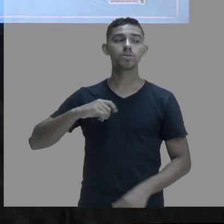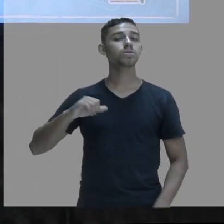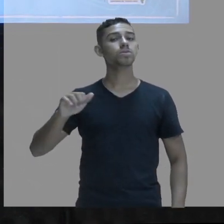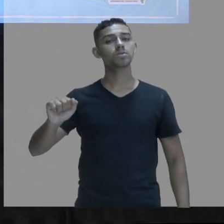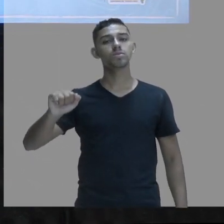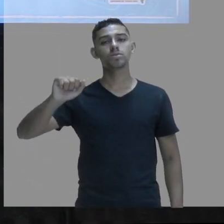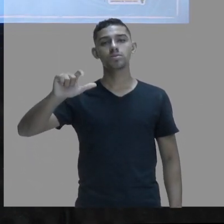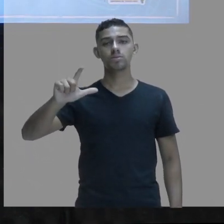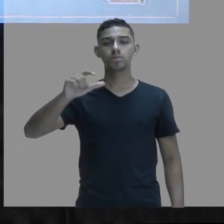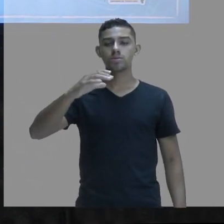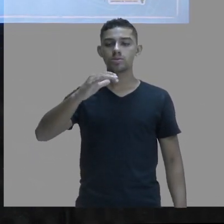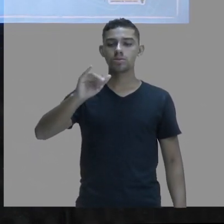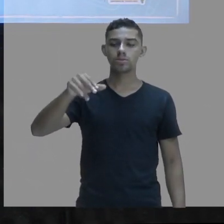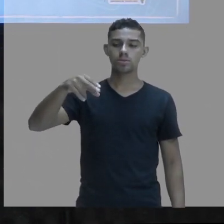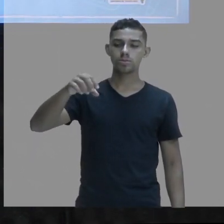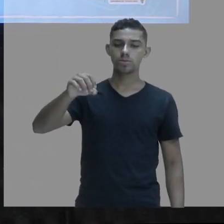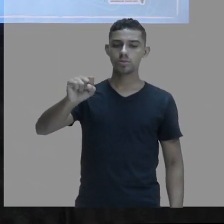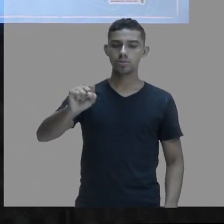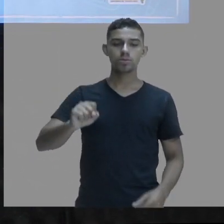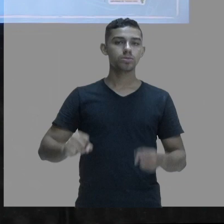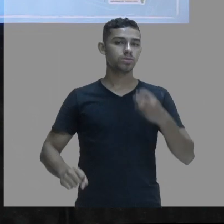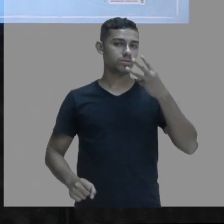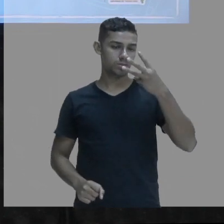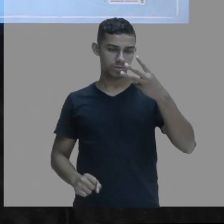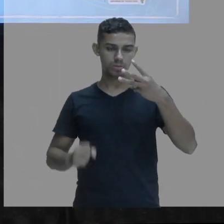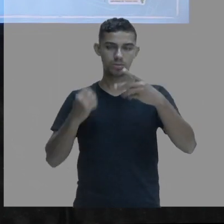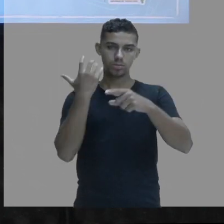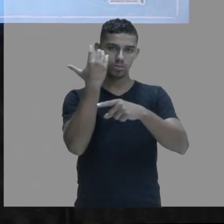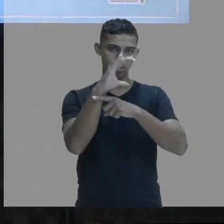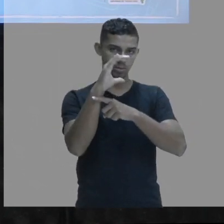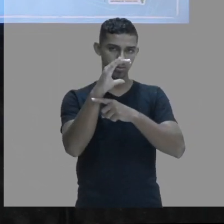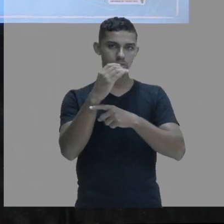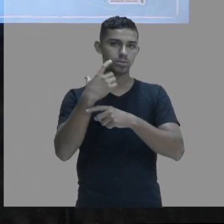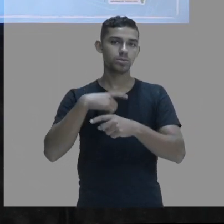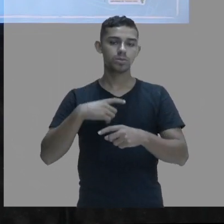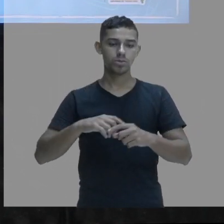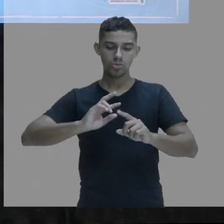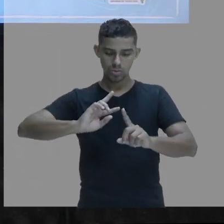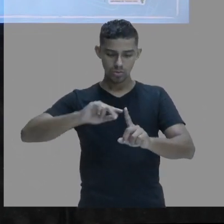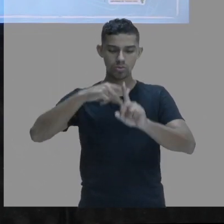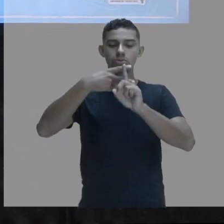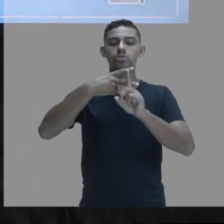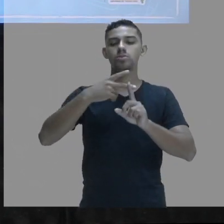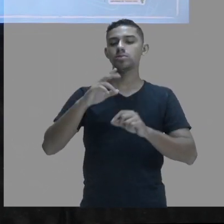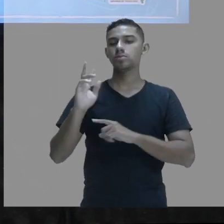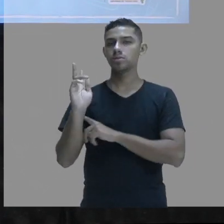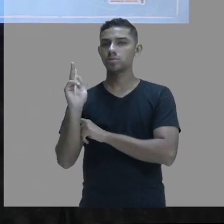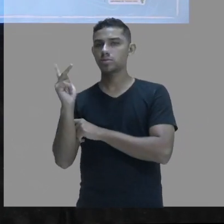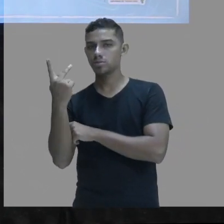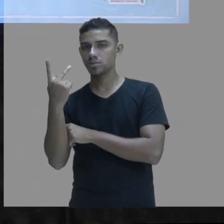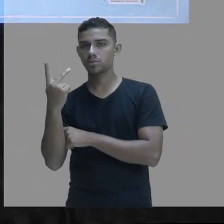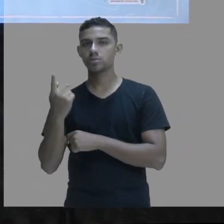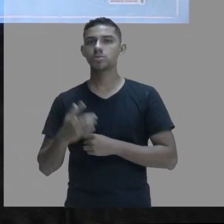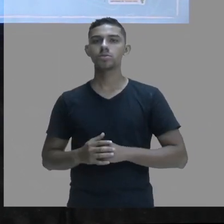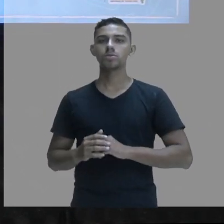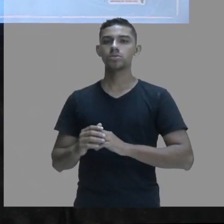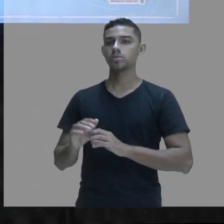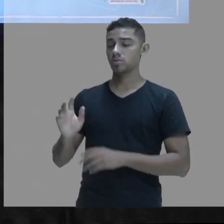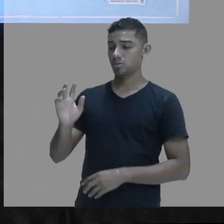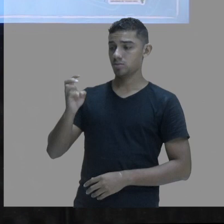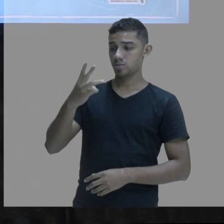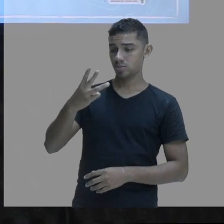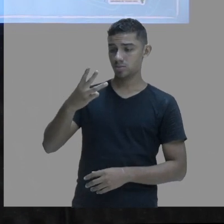3 carbonos, eu vou ter o dobro de hidrogênios menos 2. O dobro de